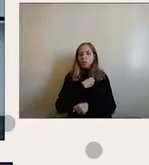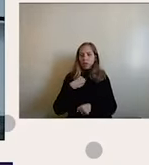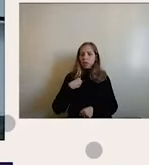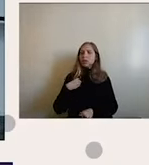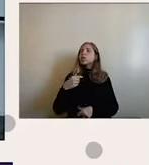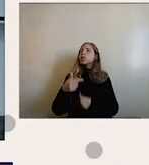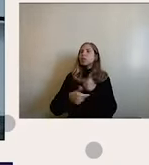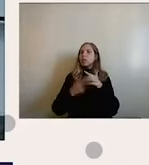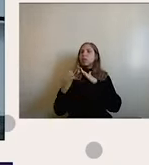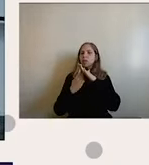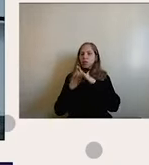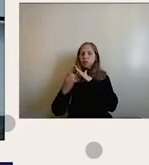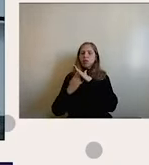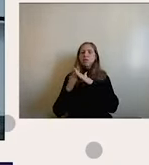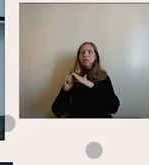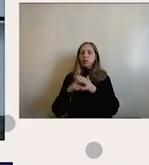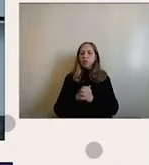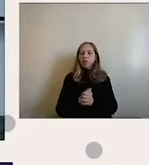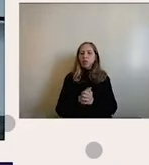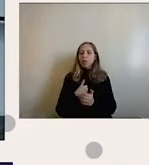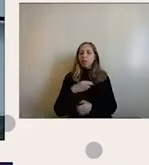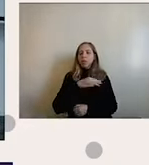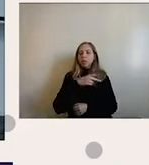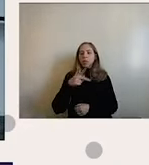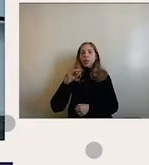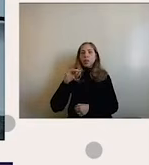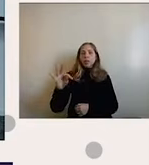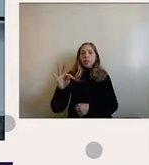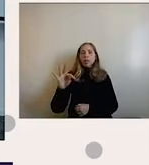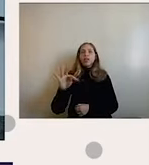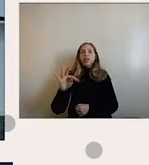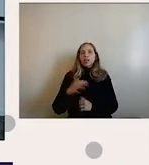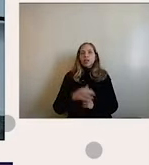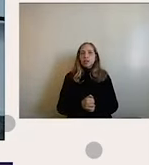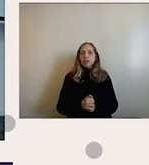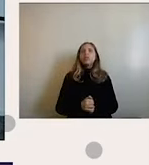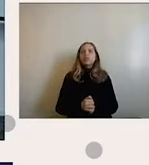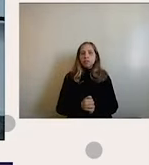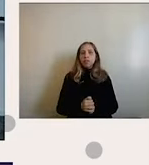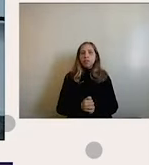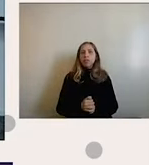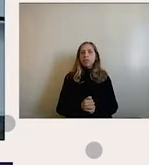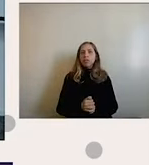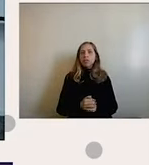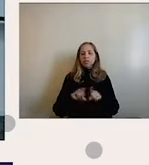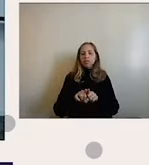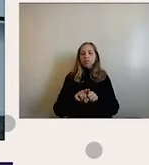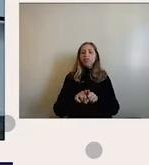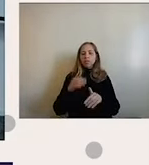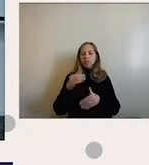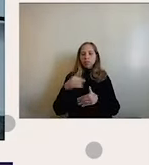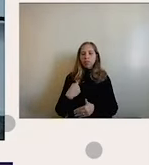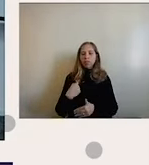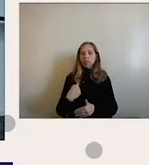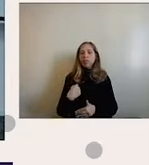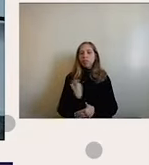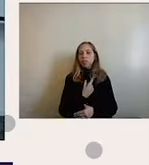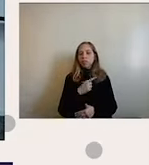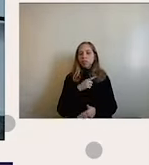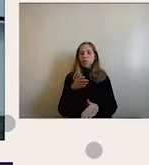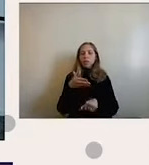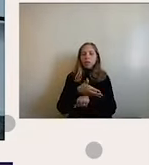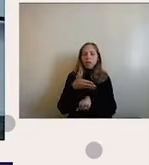Trabalho. A experiência do Ministério Público do Trabalho, nós temos acesso a documentos de diversos